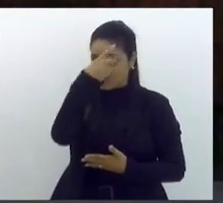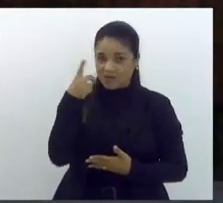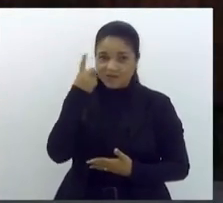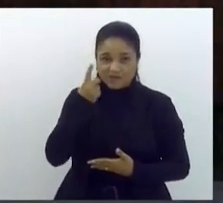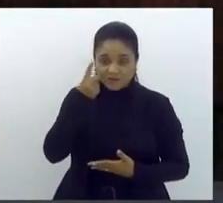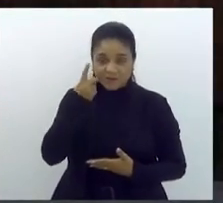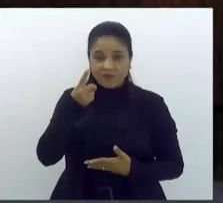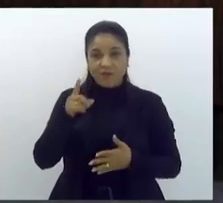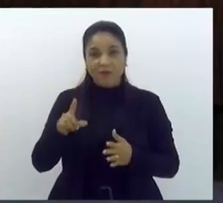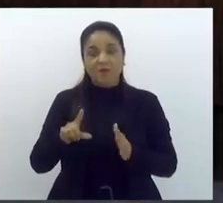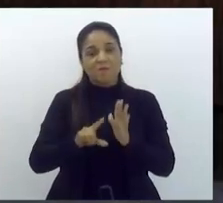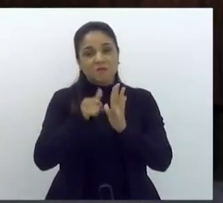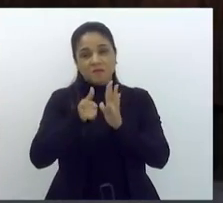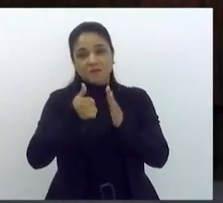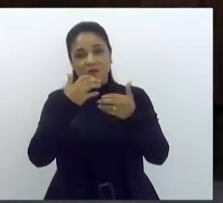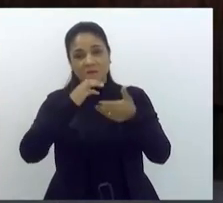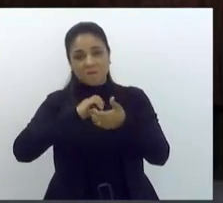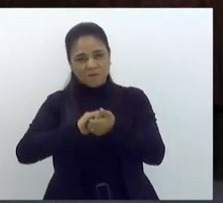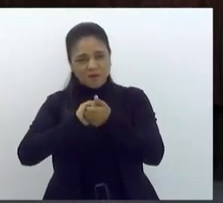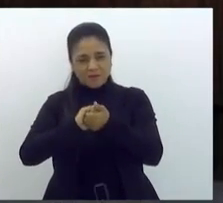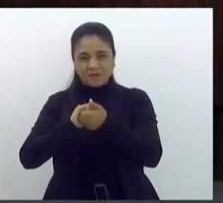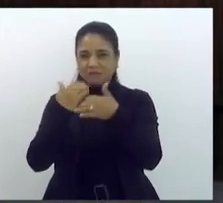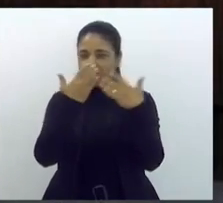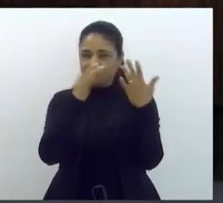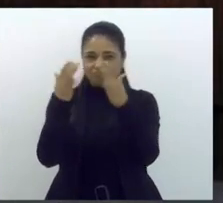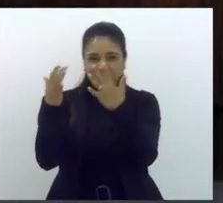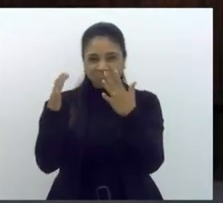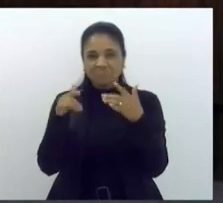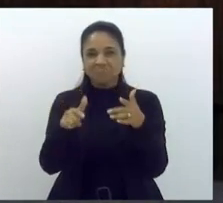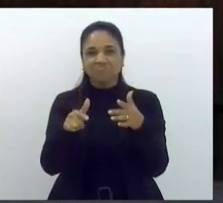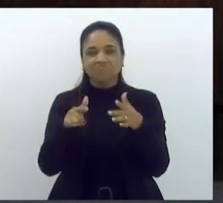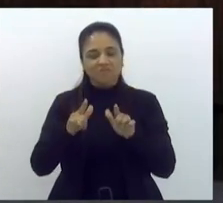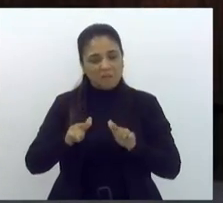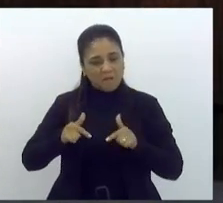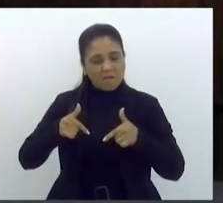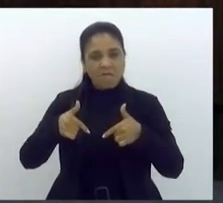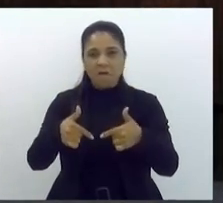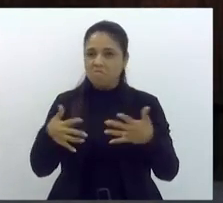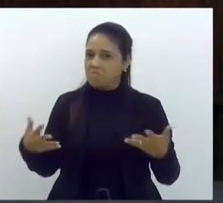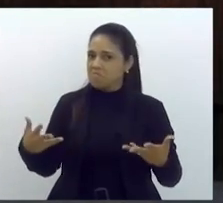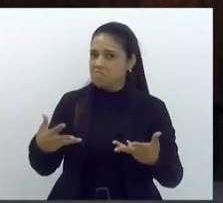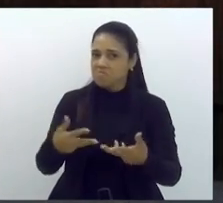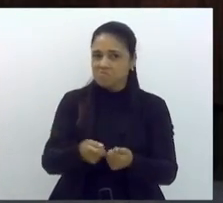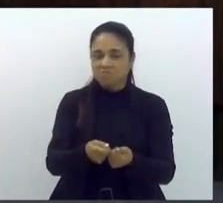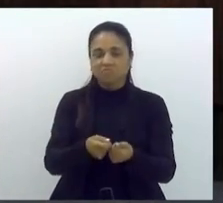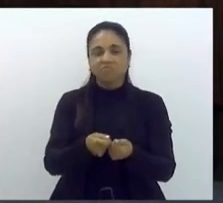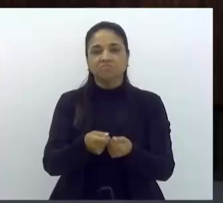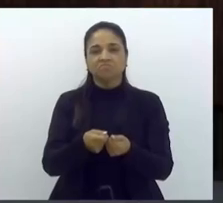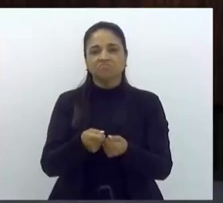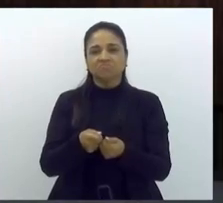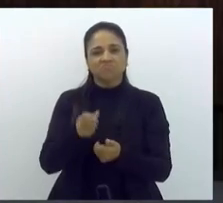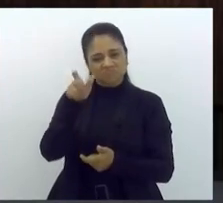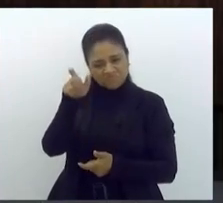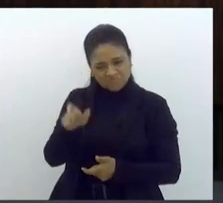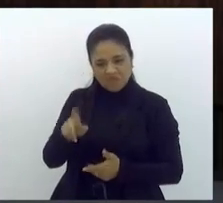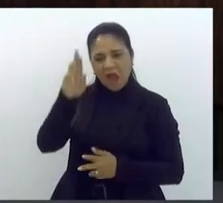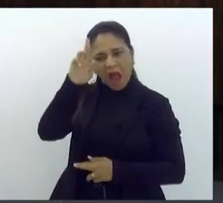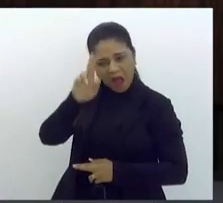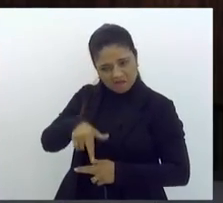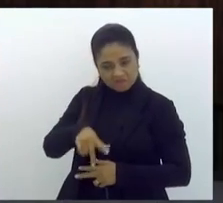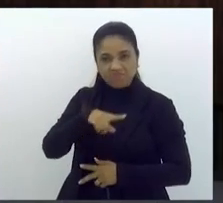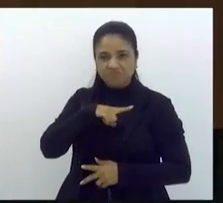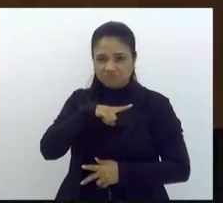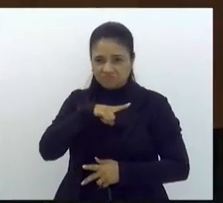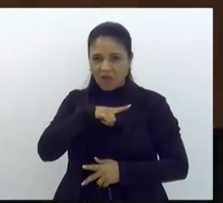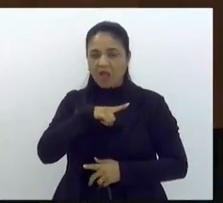primeiro parabenizar vossa excelência pela bela iniciativa de fato vossa excelência tem razão esse